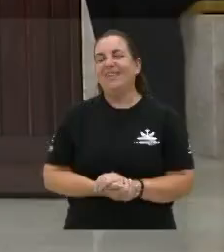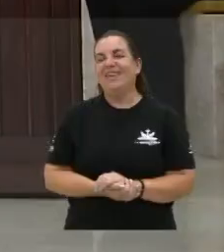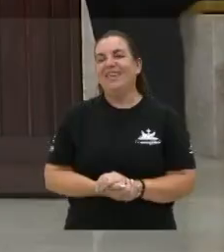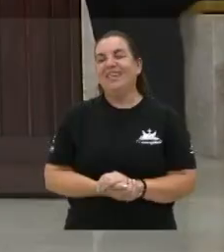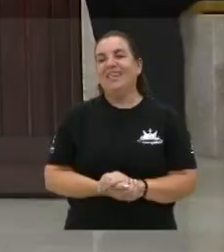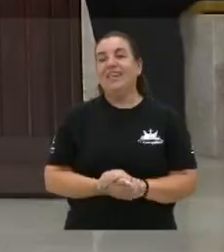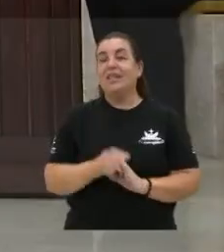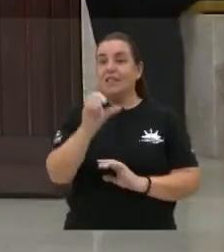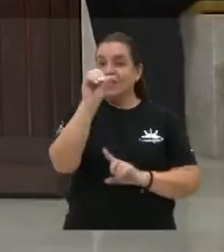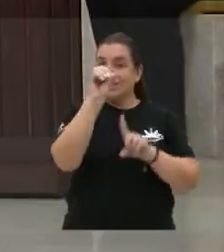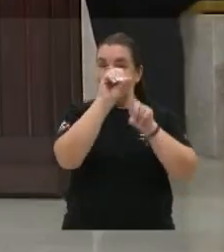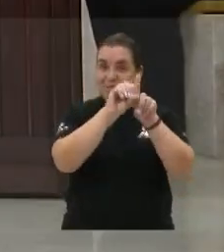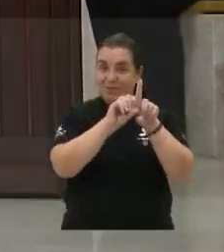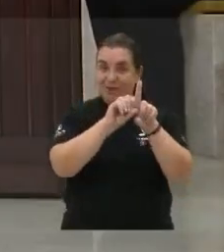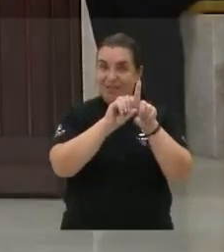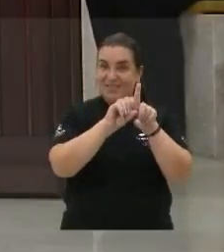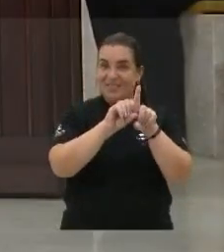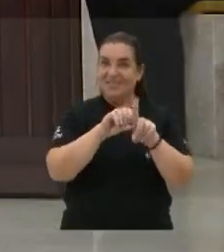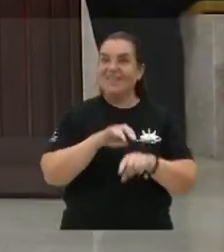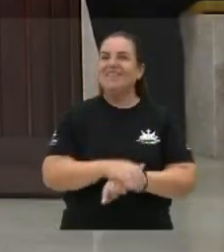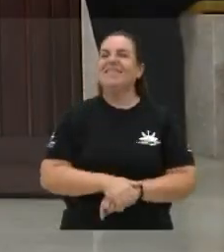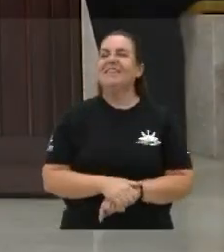No sexto mês,